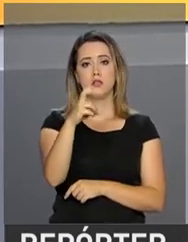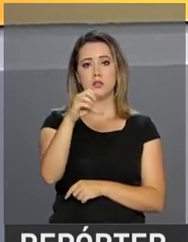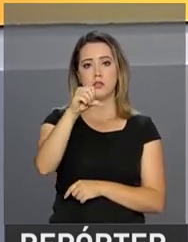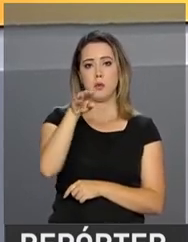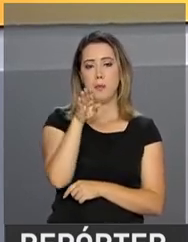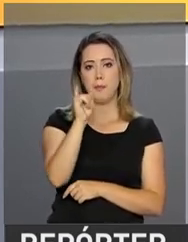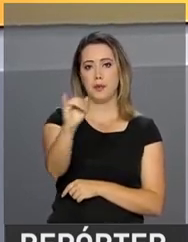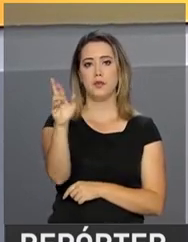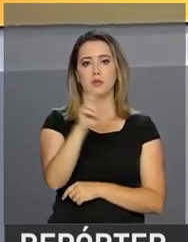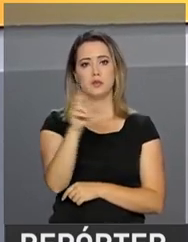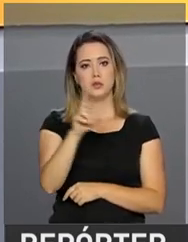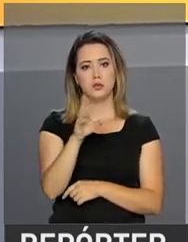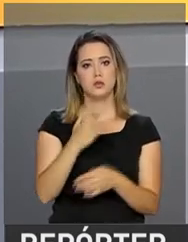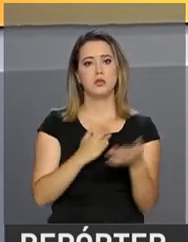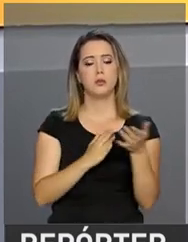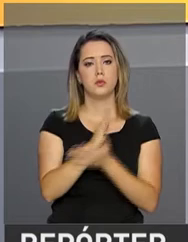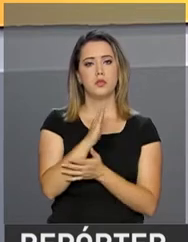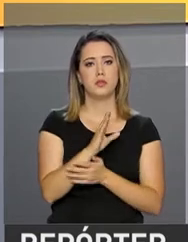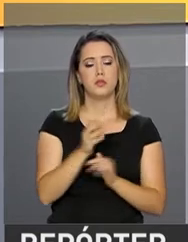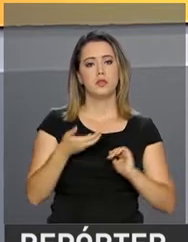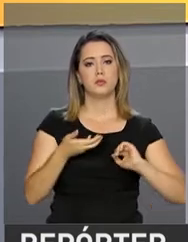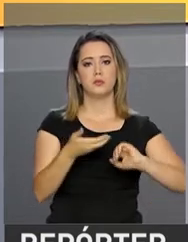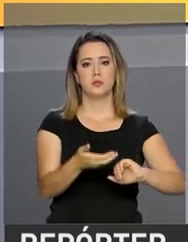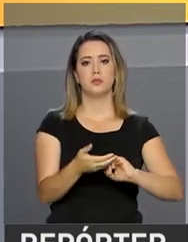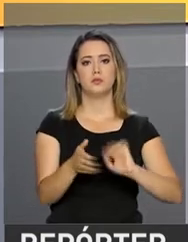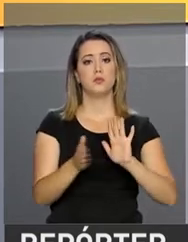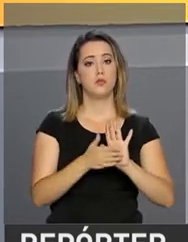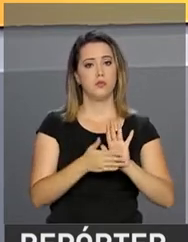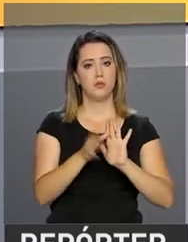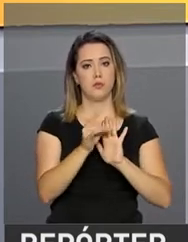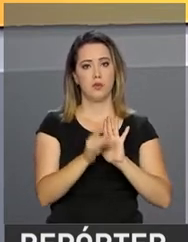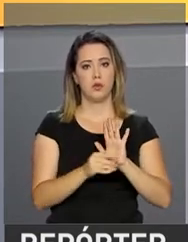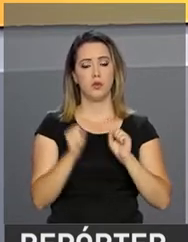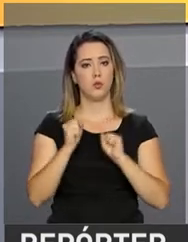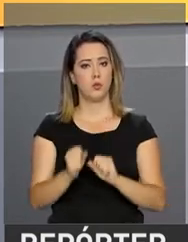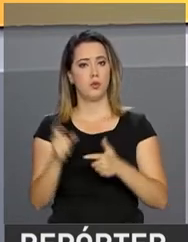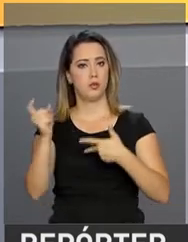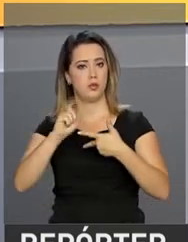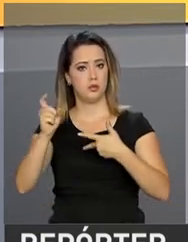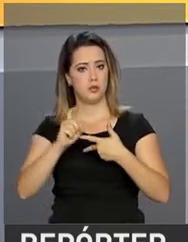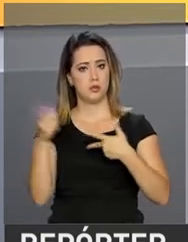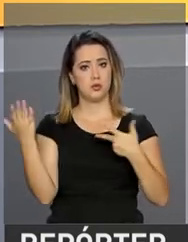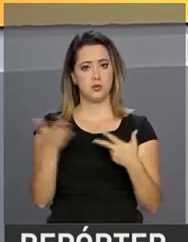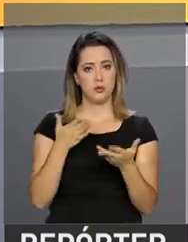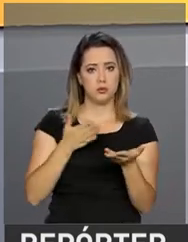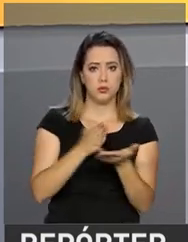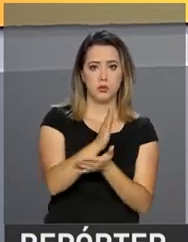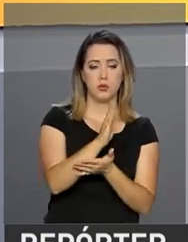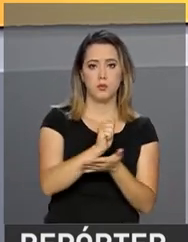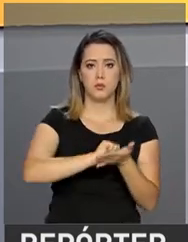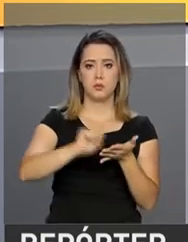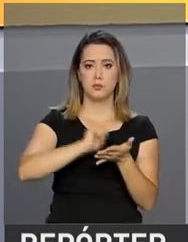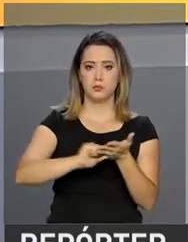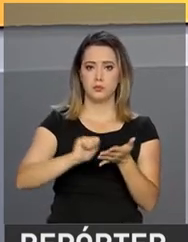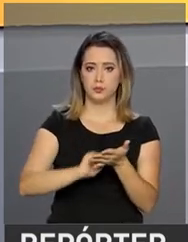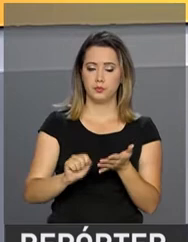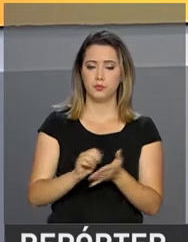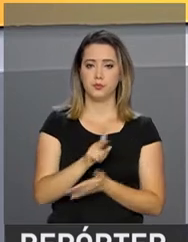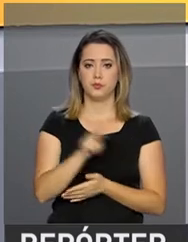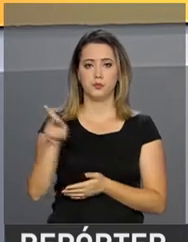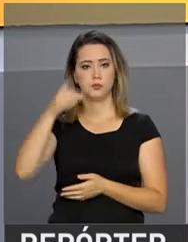aprovada pelo congresso nacional o projeto de lei de autoria do poder executivo agora segue para sanção do presidente